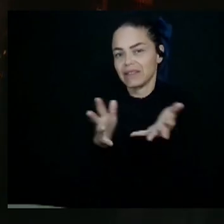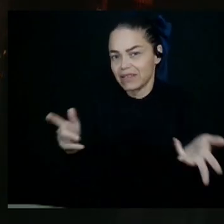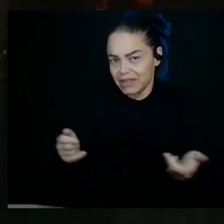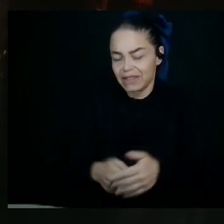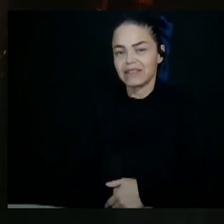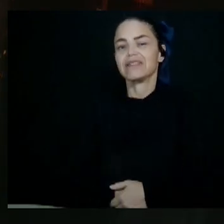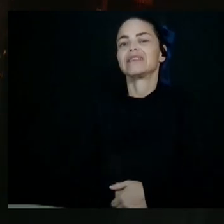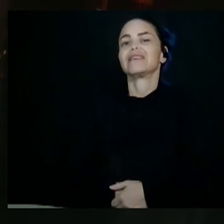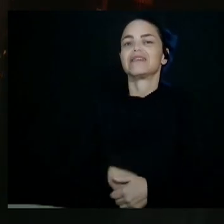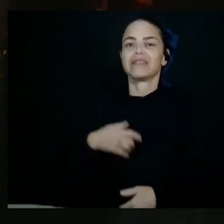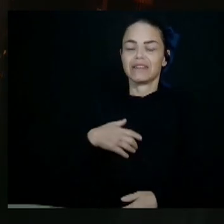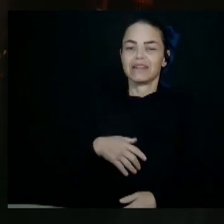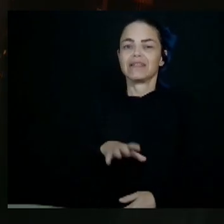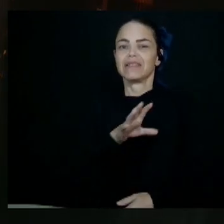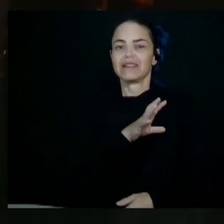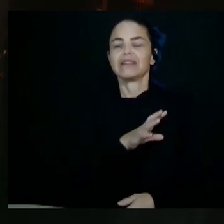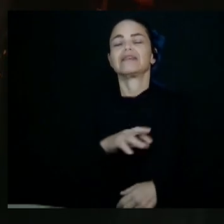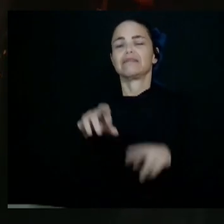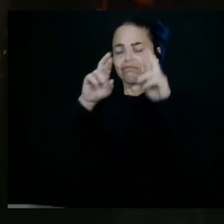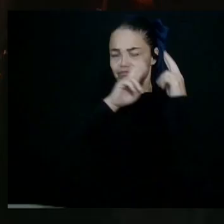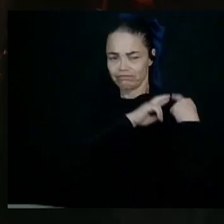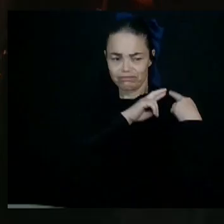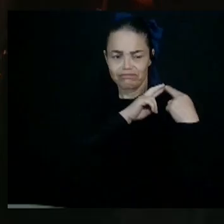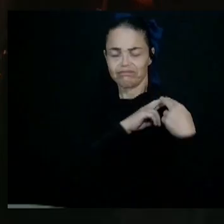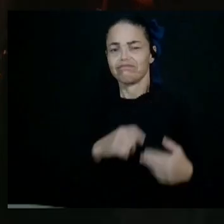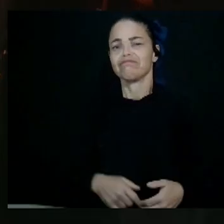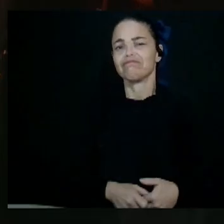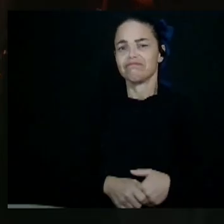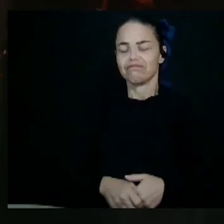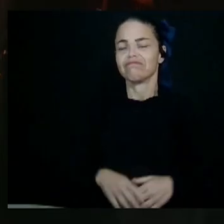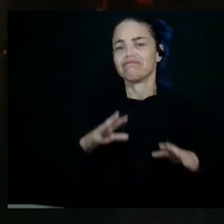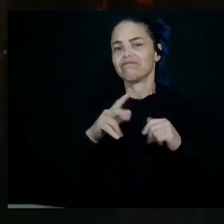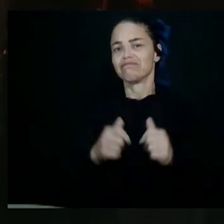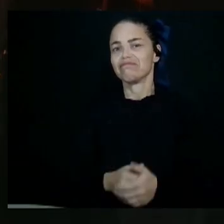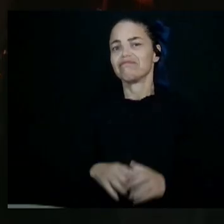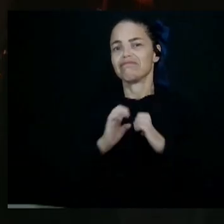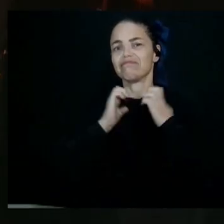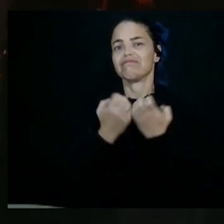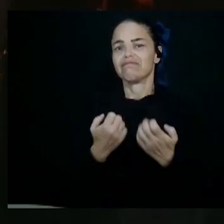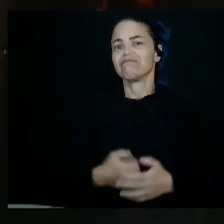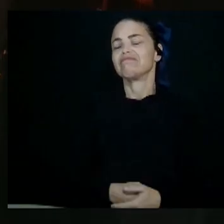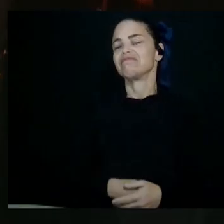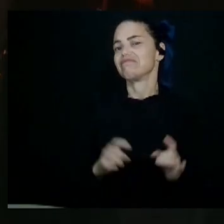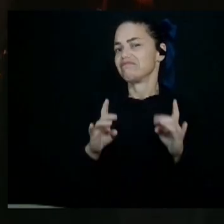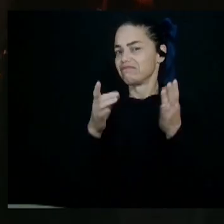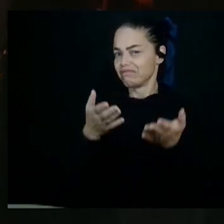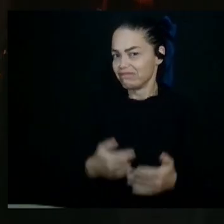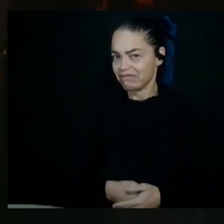com muita responsabilidade de toda a nossa equipe, especialmente para você que está aí do